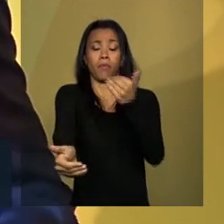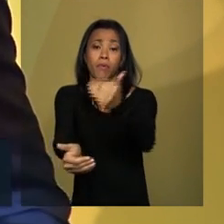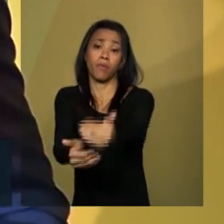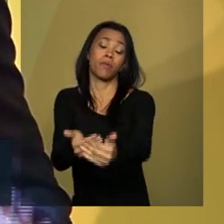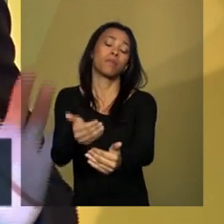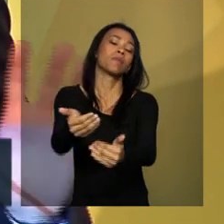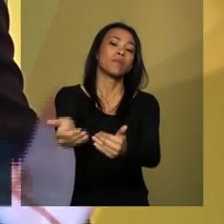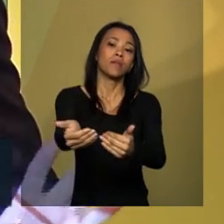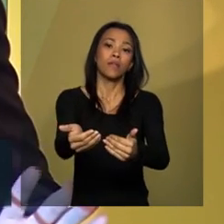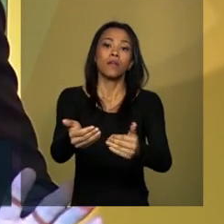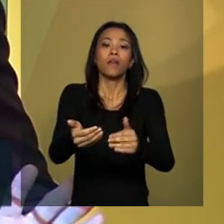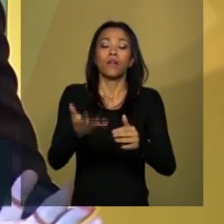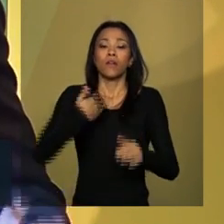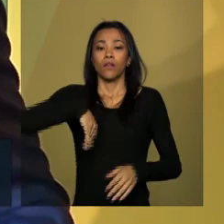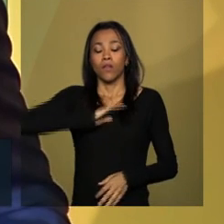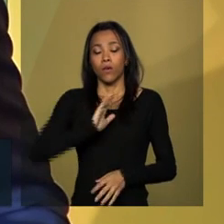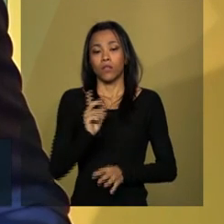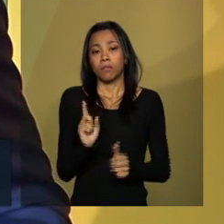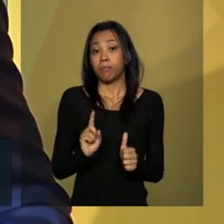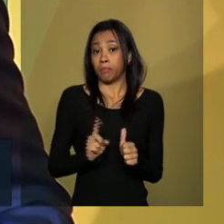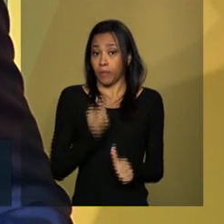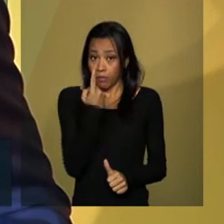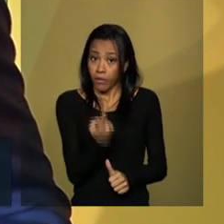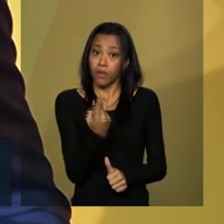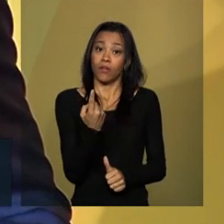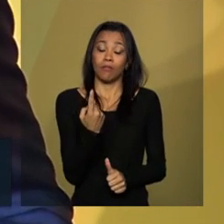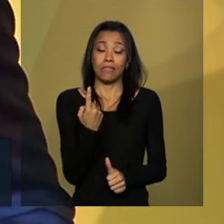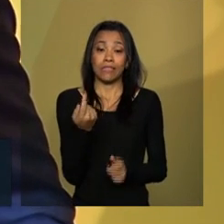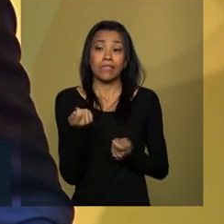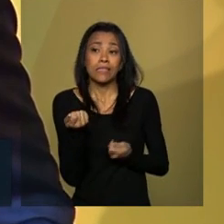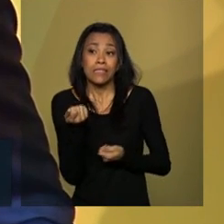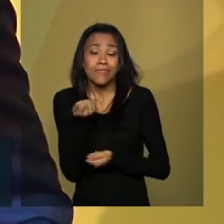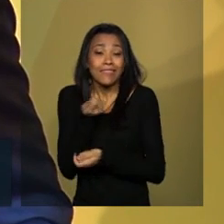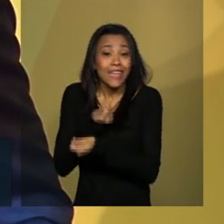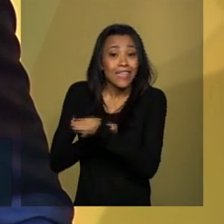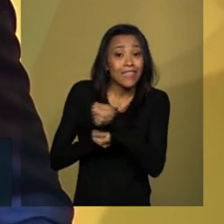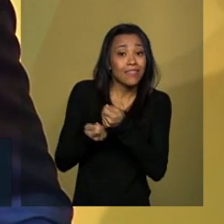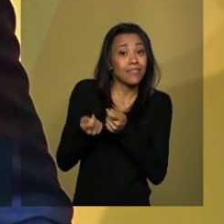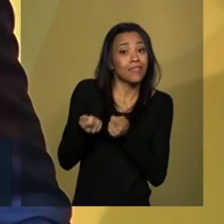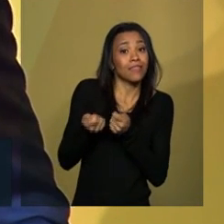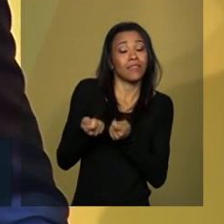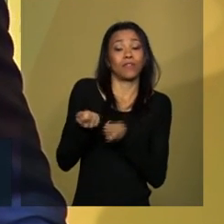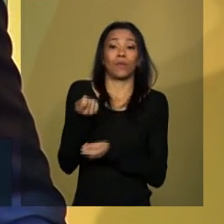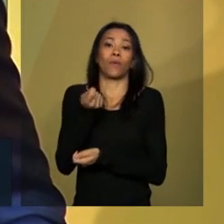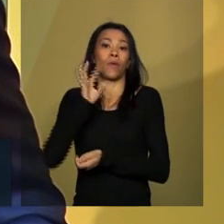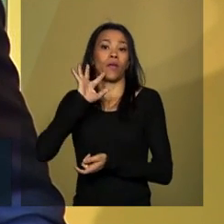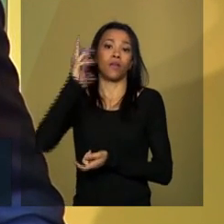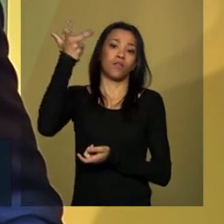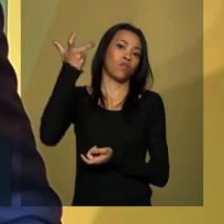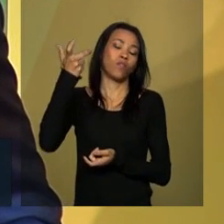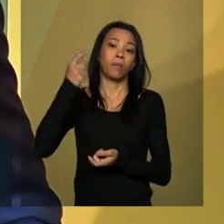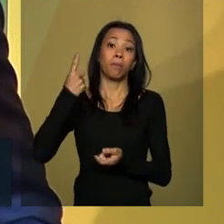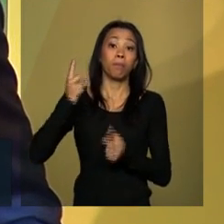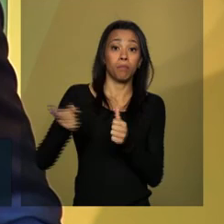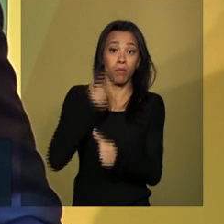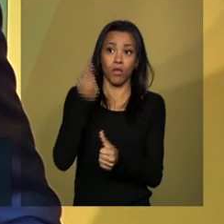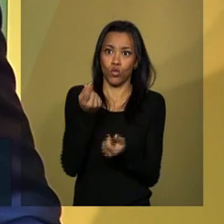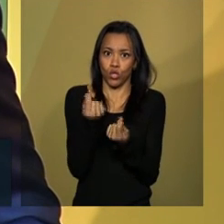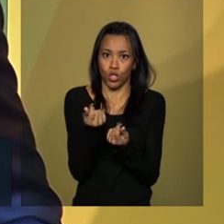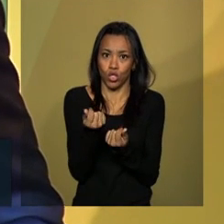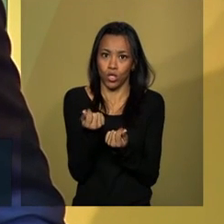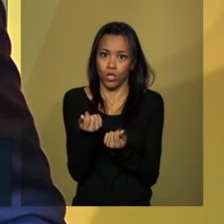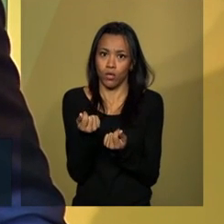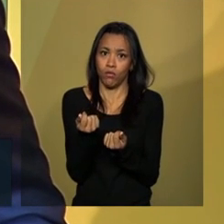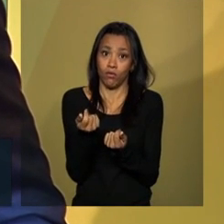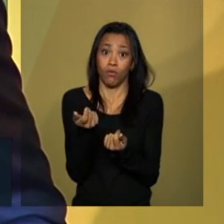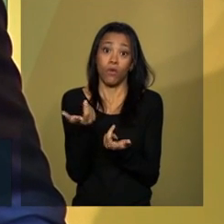de produtividade no Brasil. Estamos, primeiro, tentando resolver isso através de quatro canais. Primeiro, aumentar o nível de investimento em capital humano,